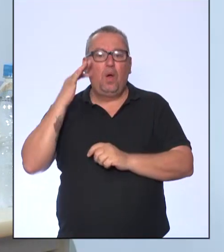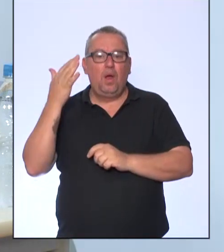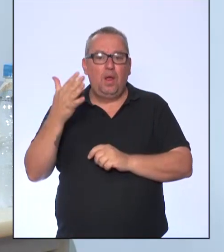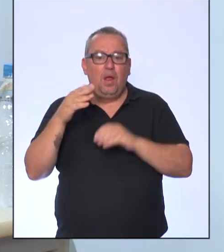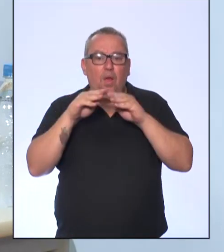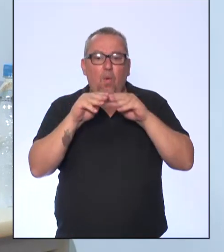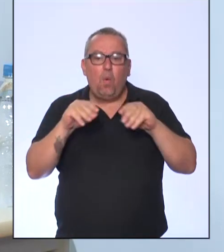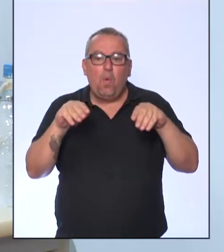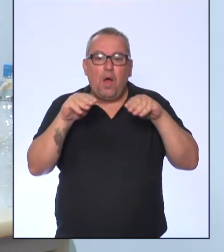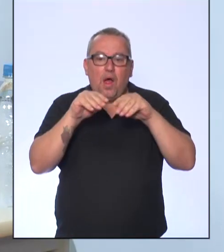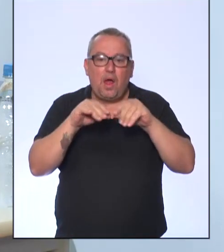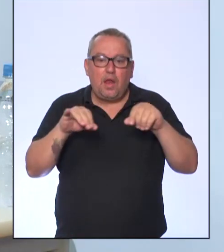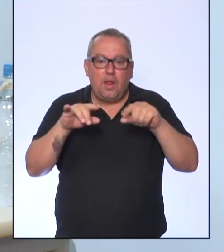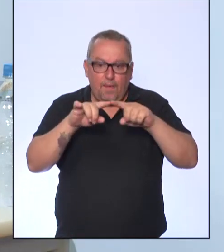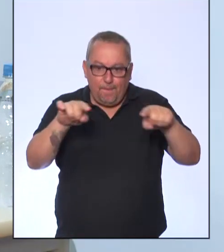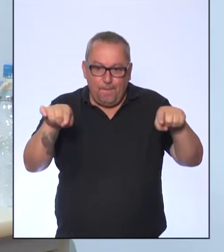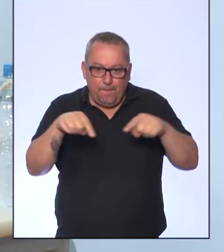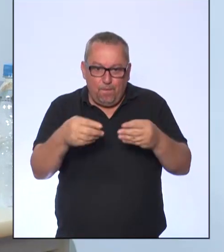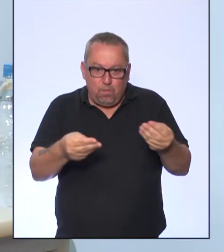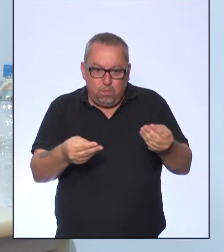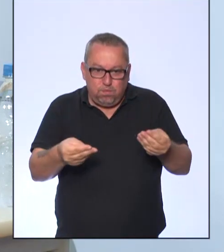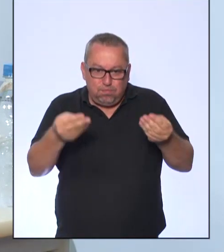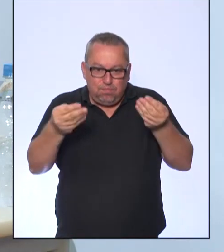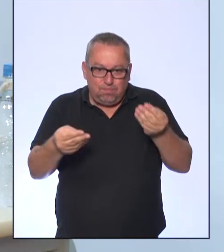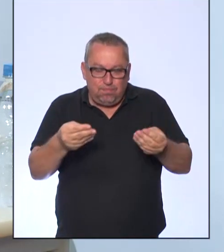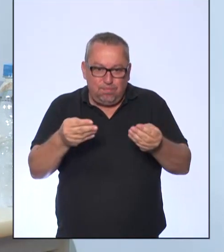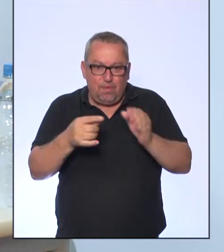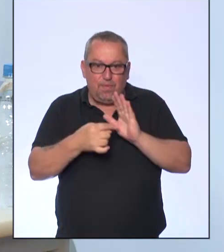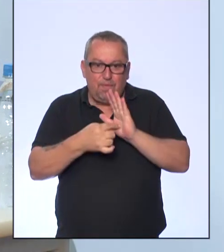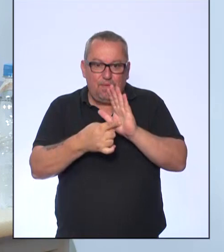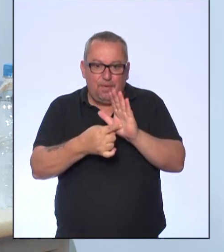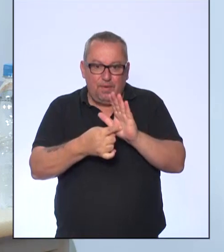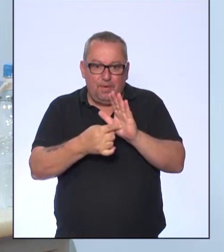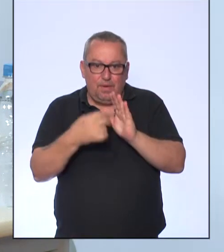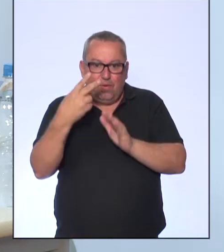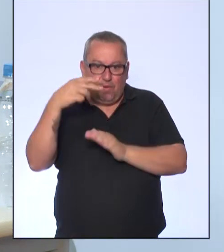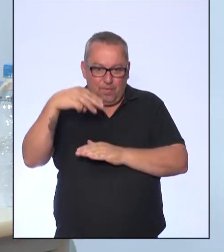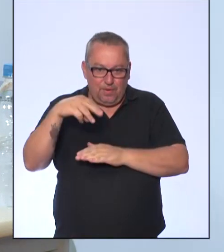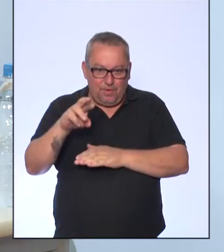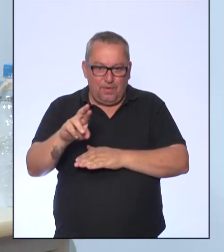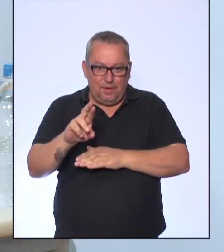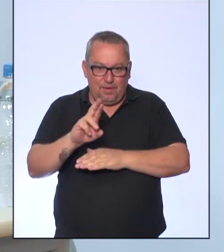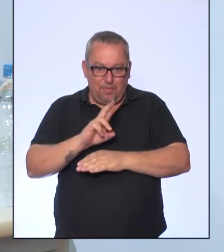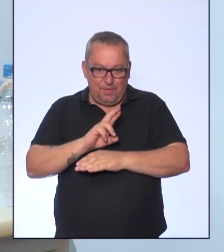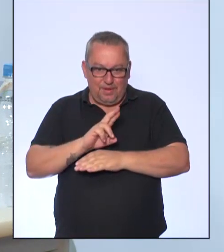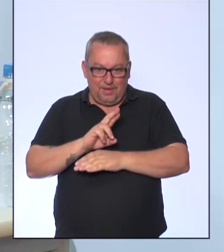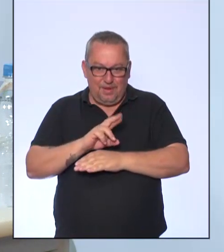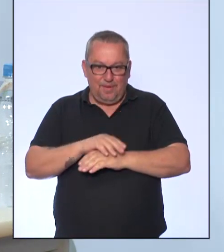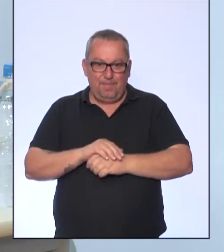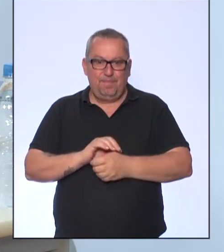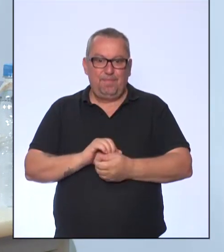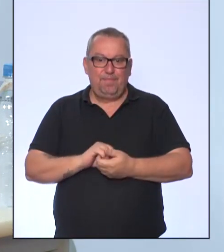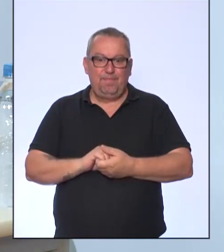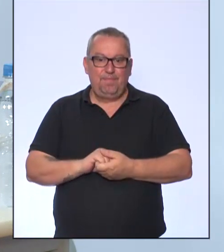a areia que foi apresentada no vídeo? Uns 2 minutinhos para a gente ter a